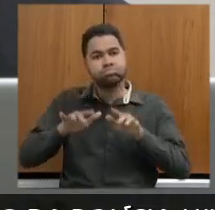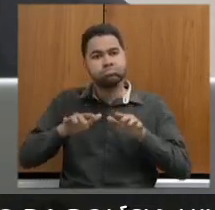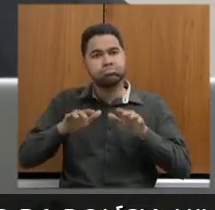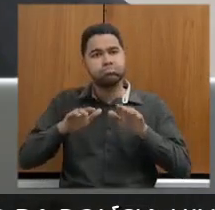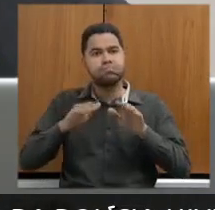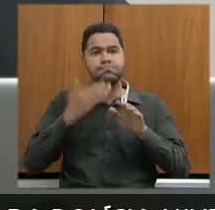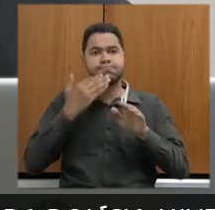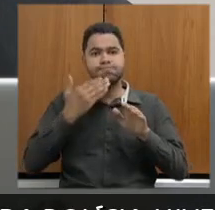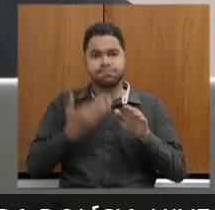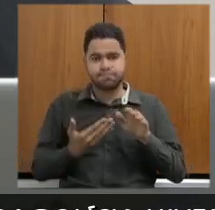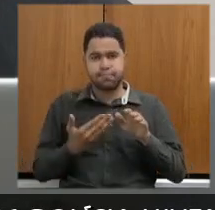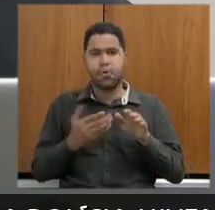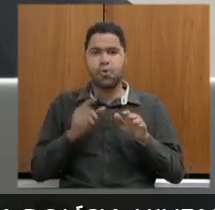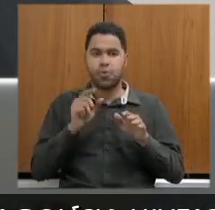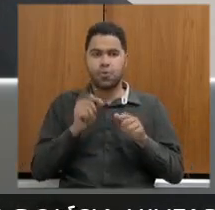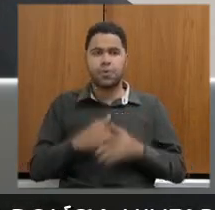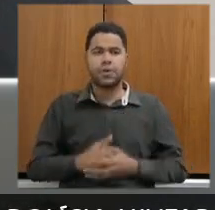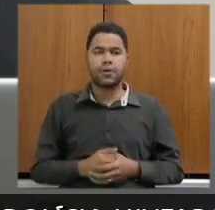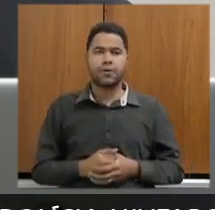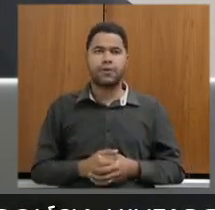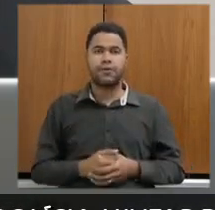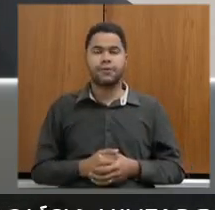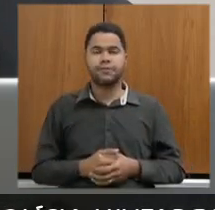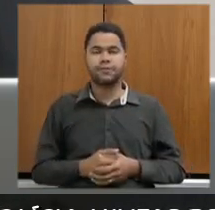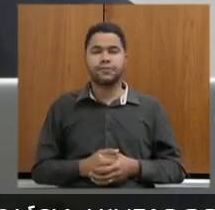para que seja